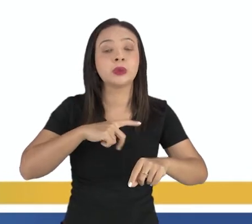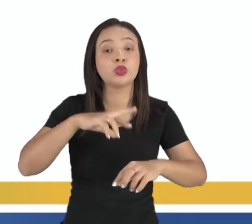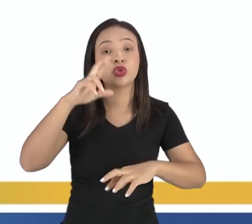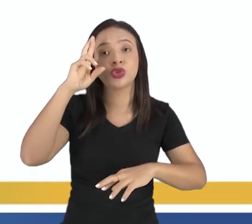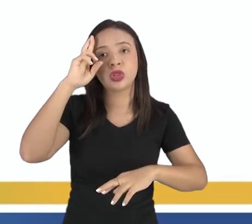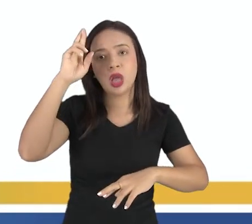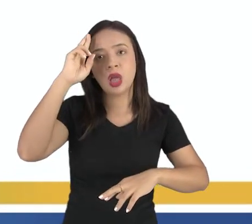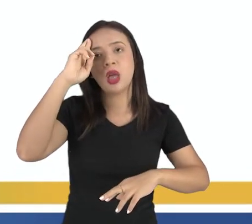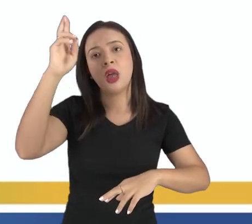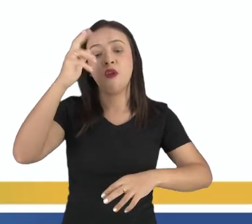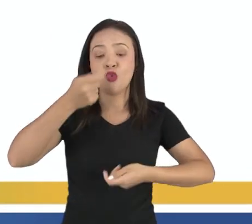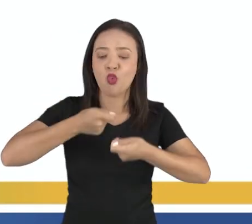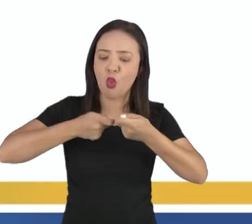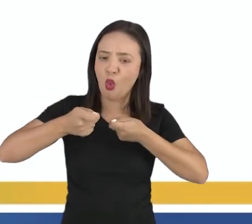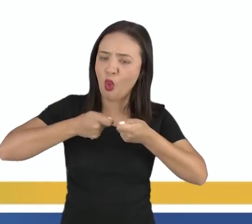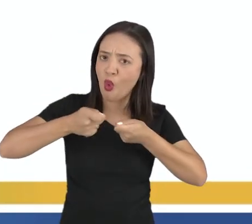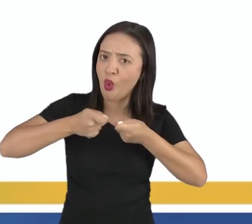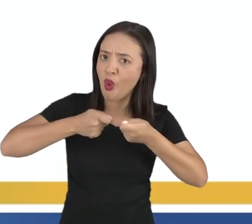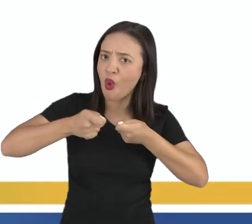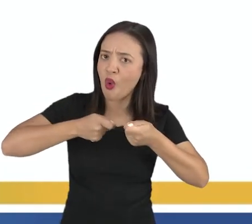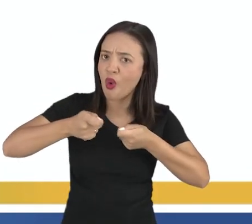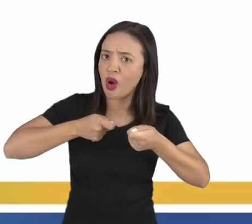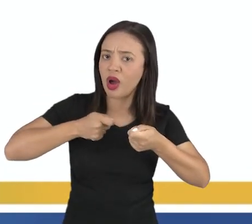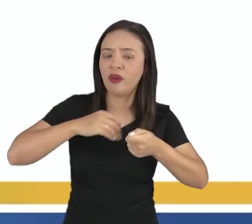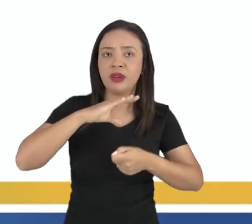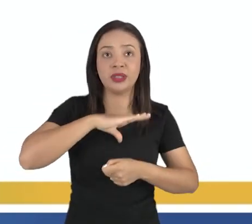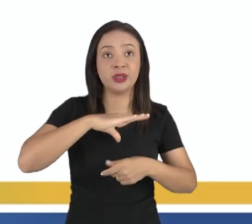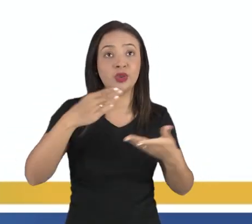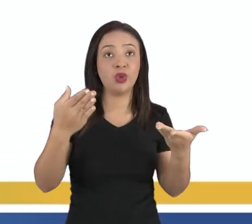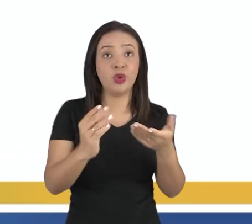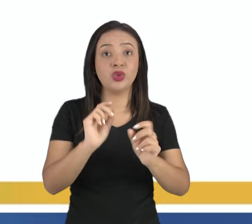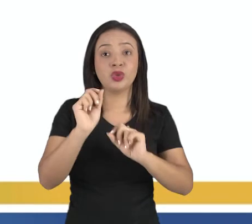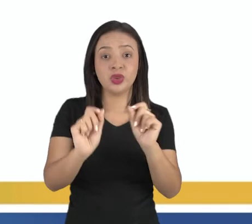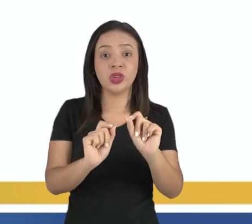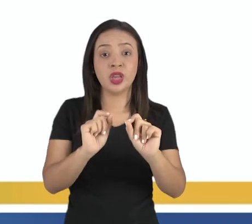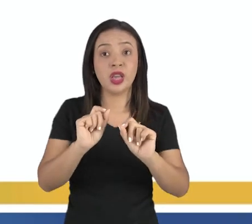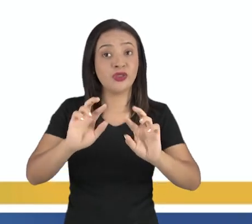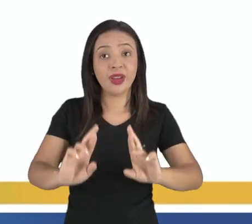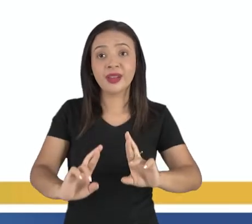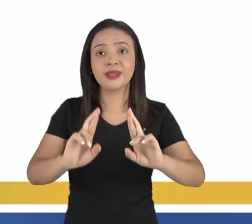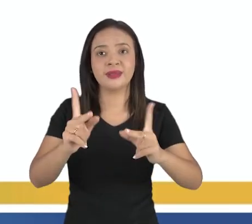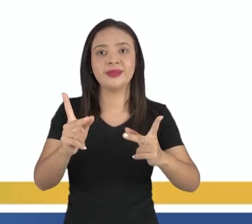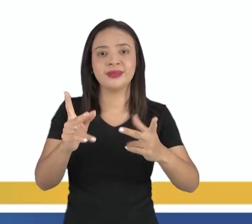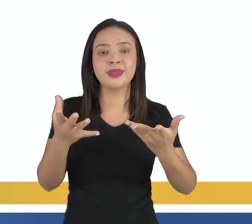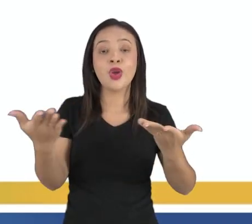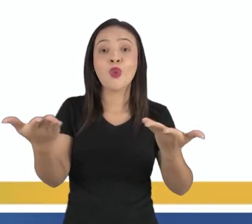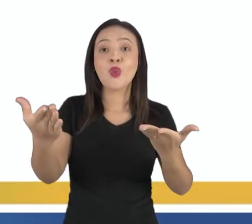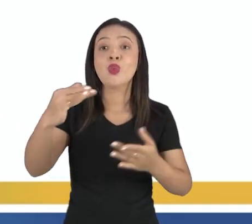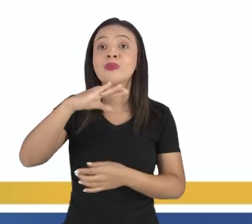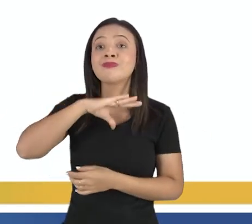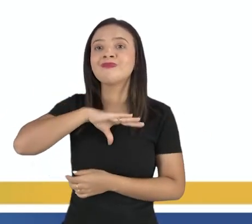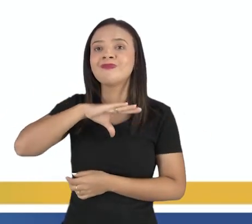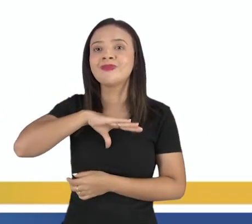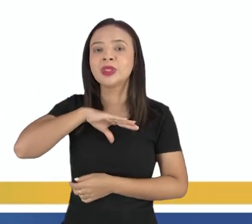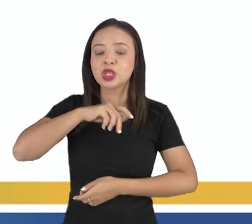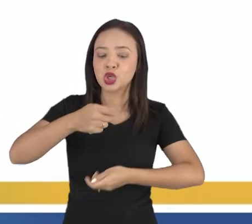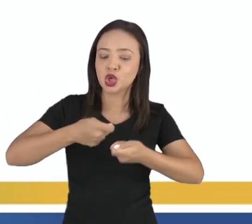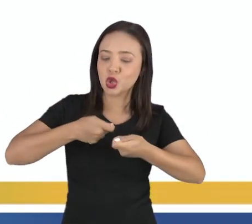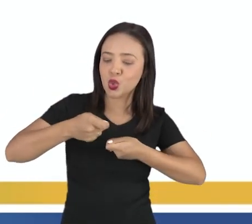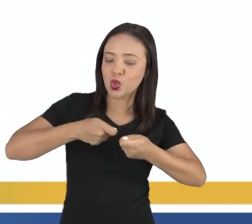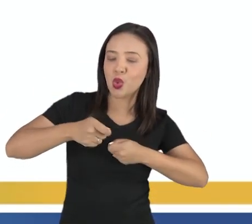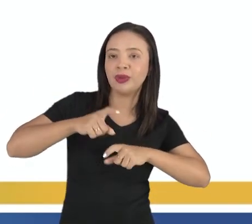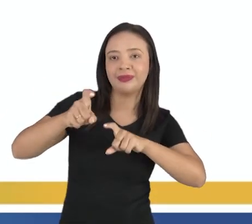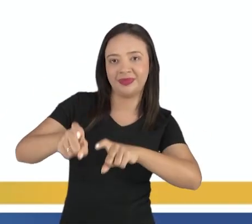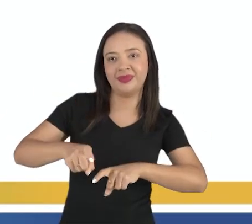comandava o ritmo das cidades. Hoje a subordinação ficou diferente. É a cidade que subordina o